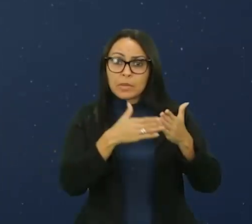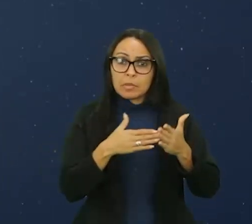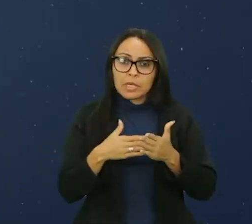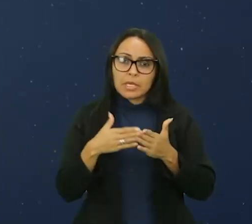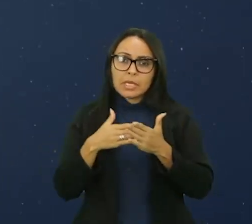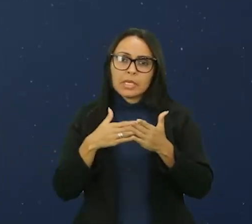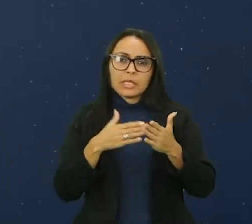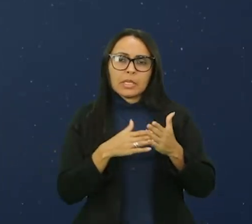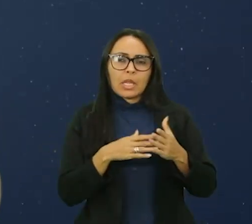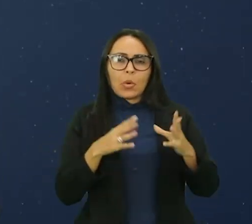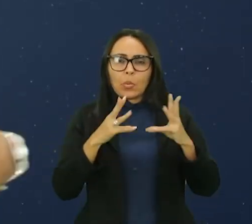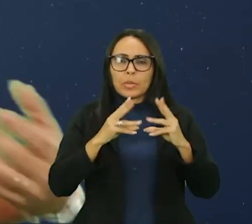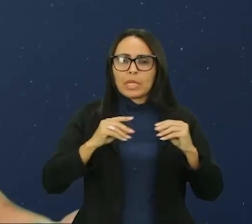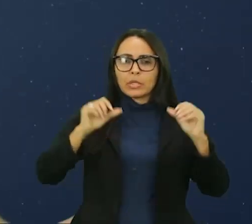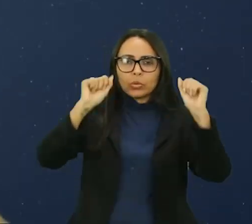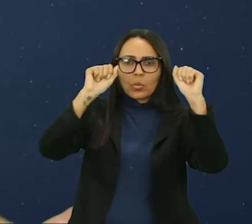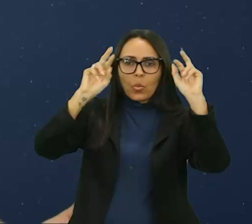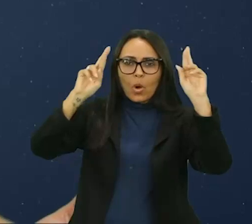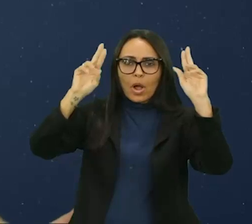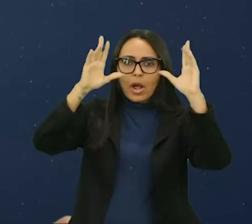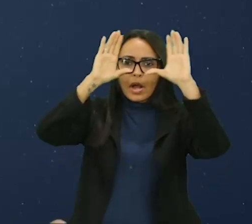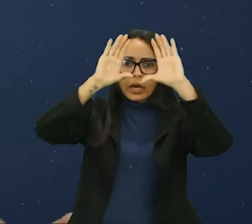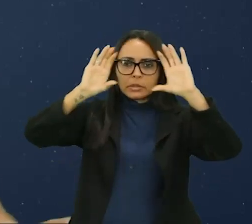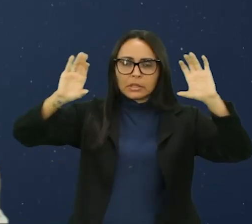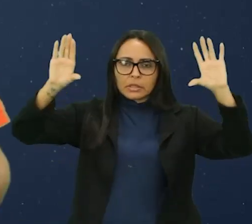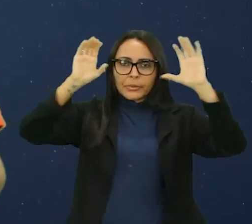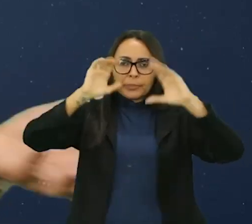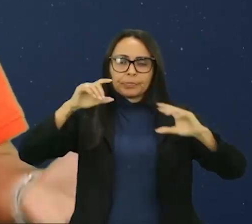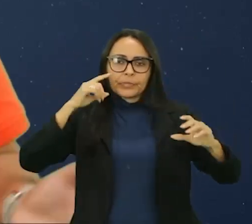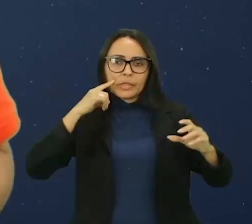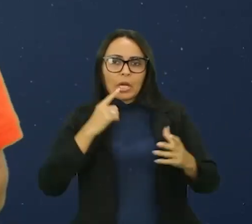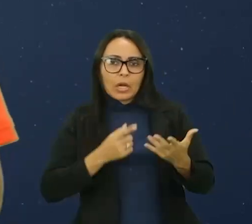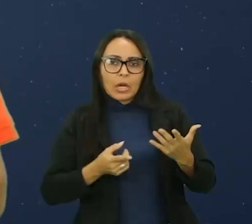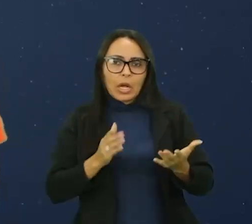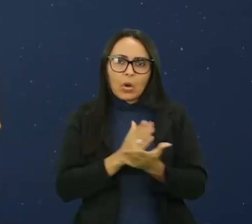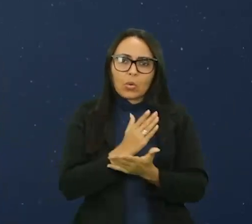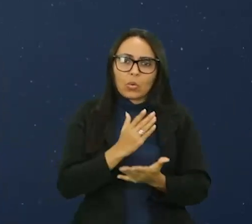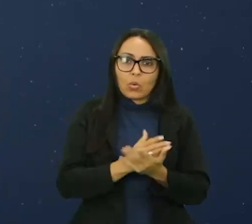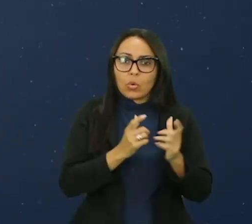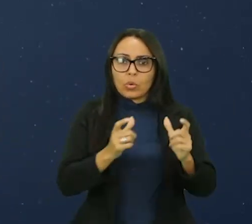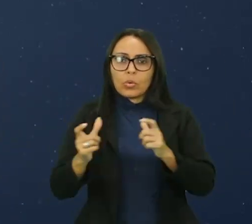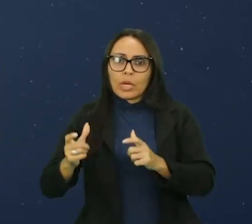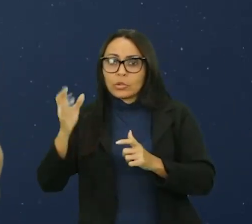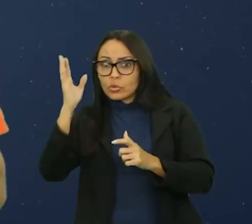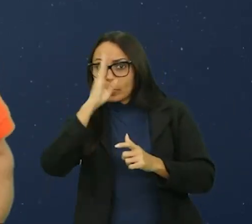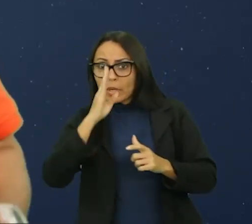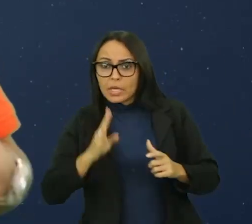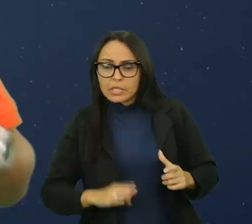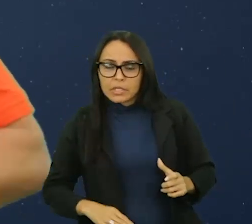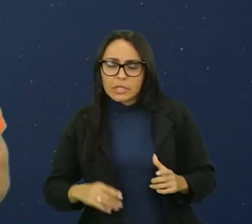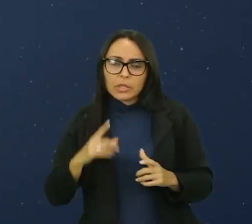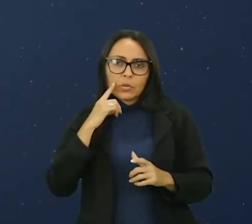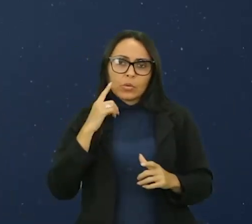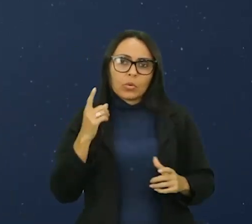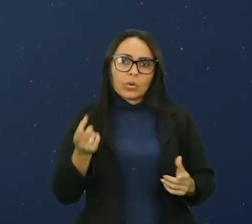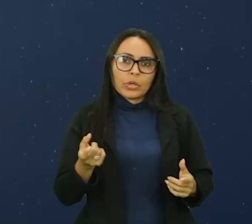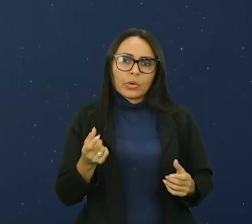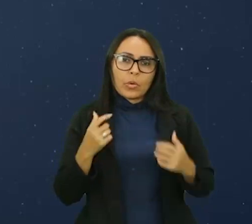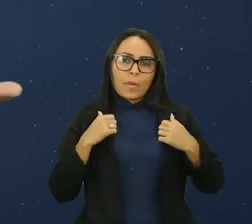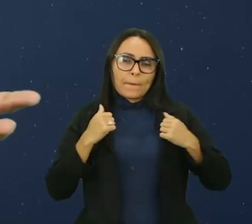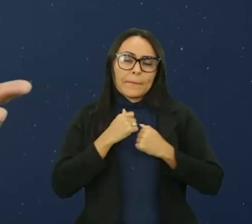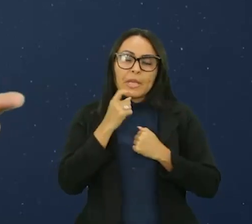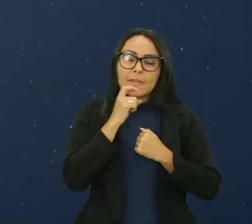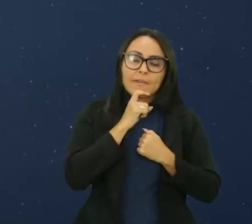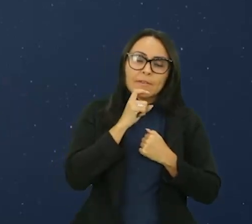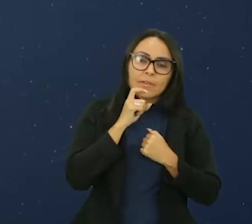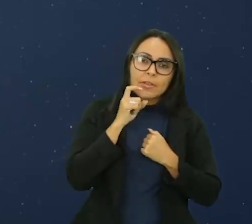de umidade do ar. Detalhe que em alguns lugares do Brasil, ali pelo meio do ano, que o inverno é seco, então é uma